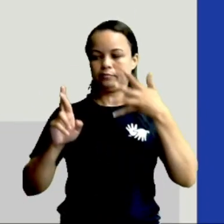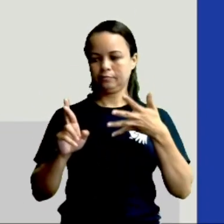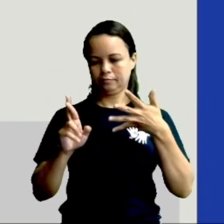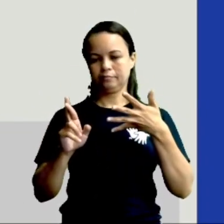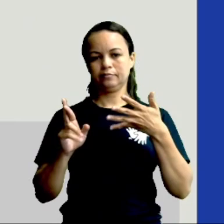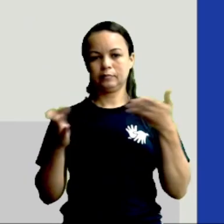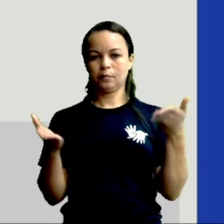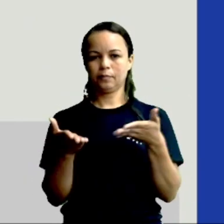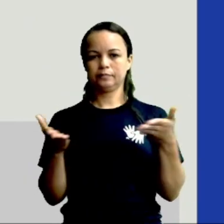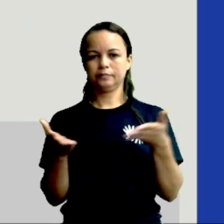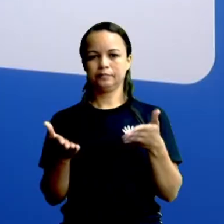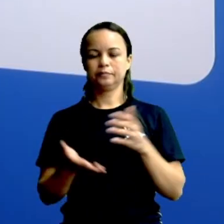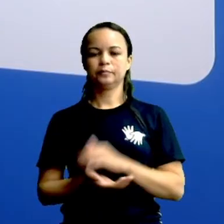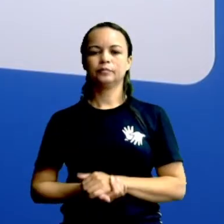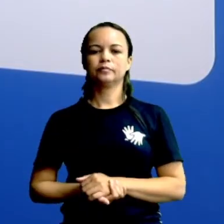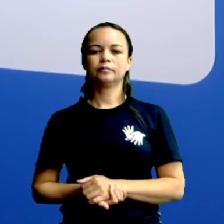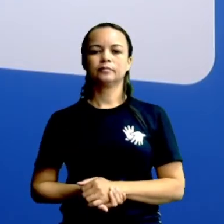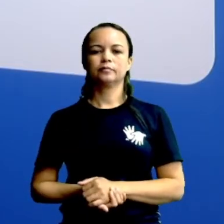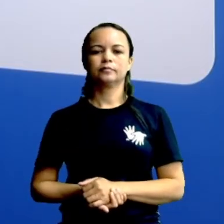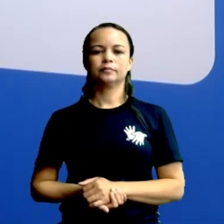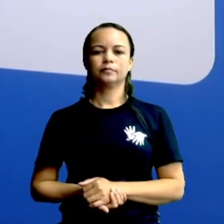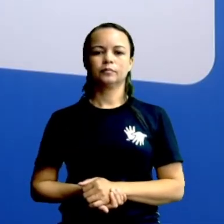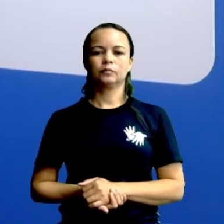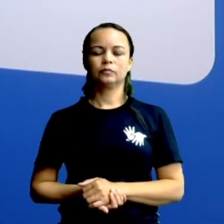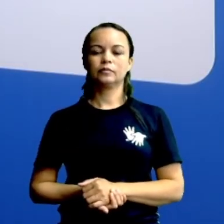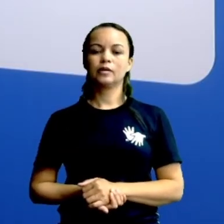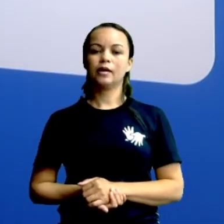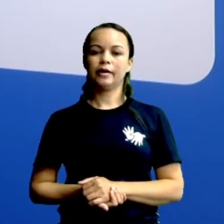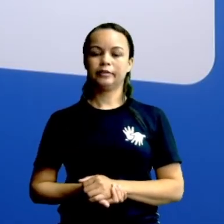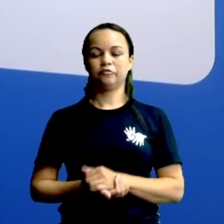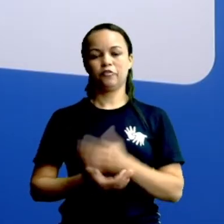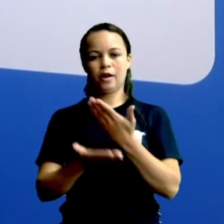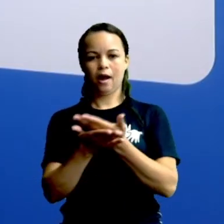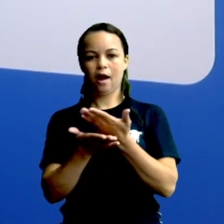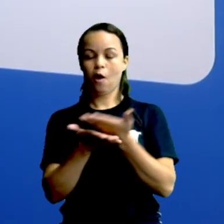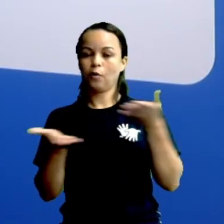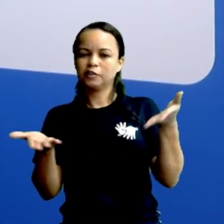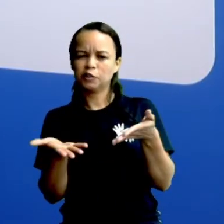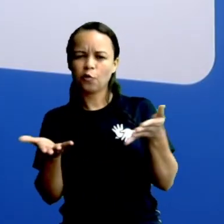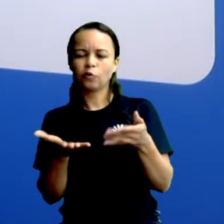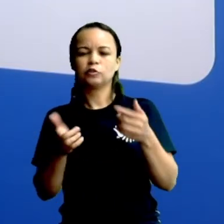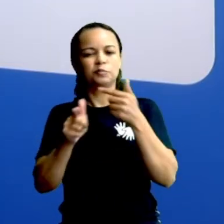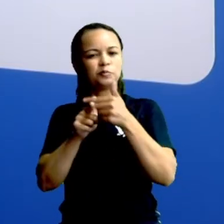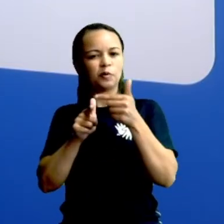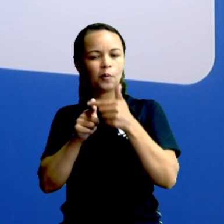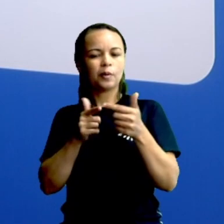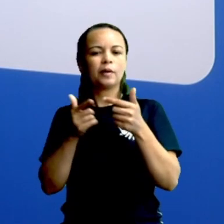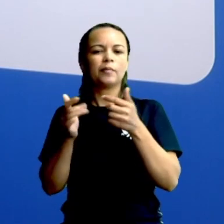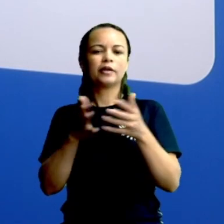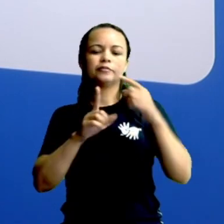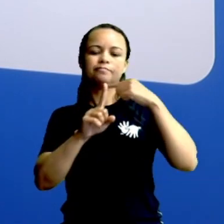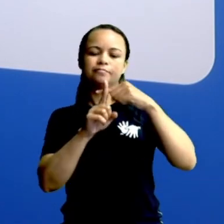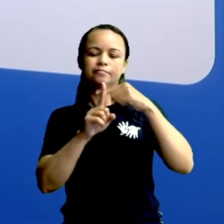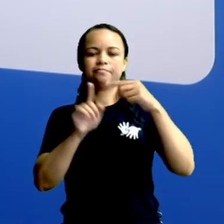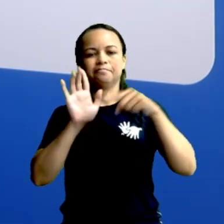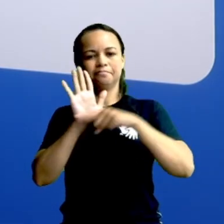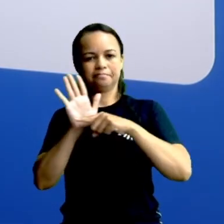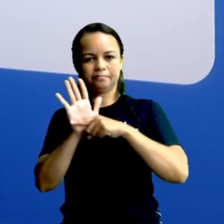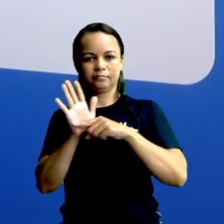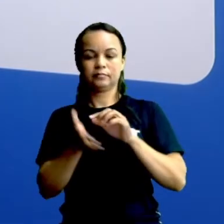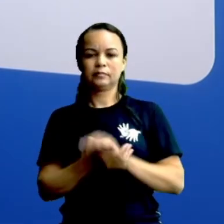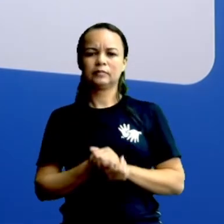de hoje. Bom, essa foi a nossa aulinha de hoje sobre os probleminhas da adição e da